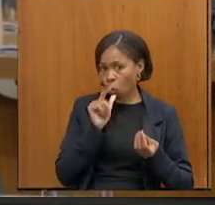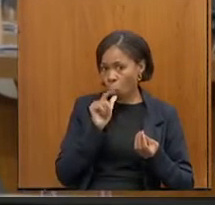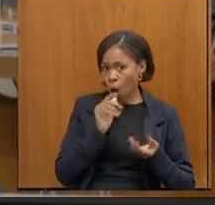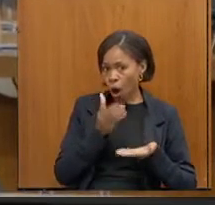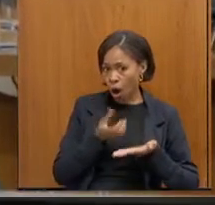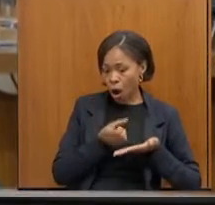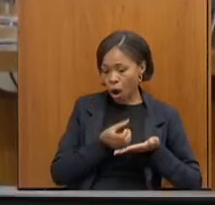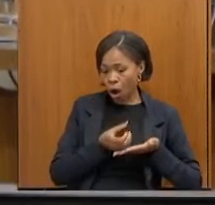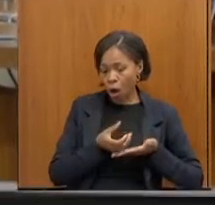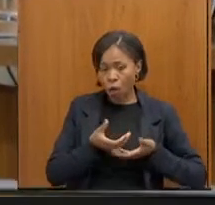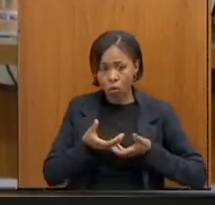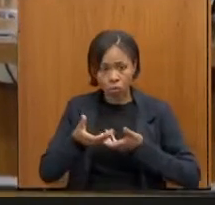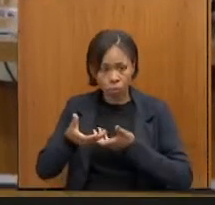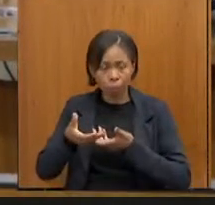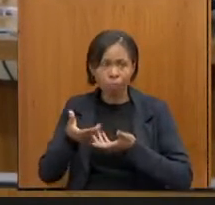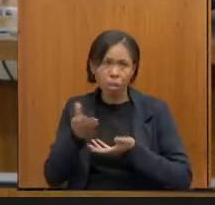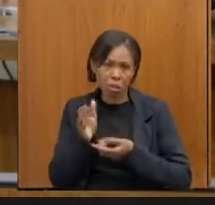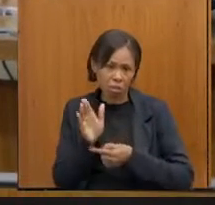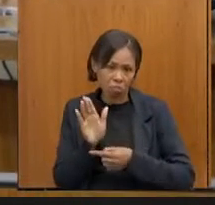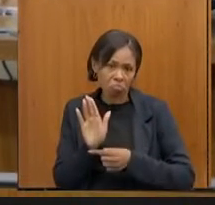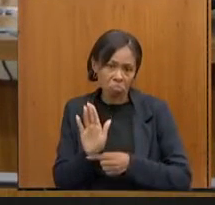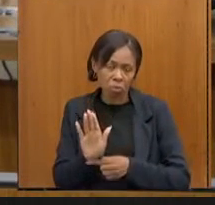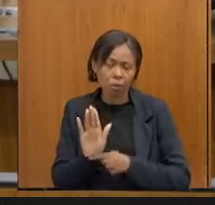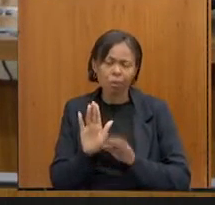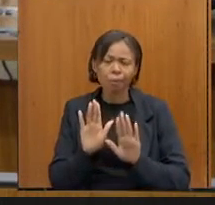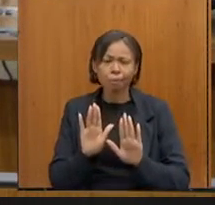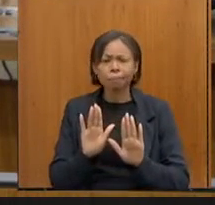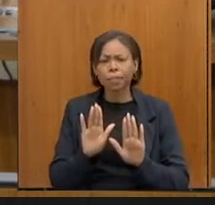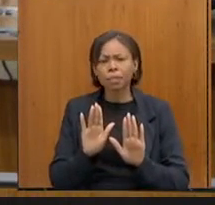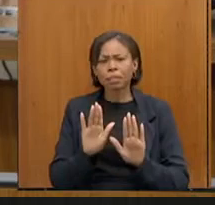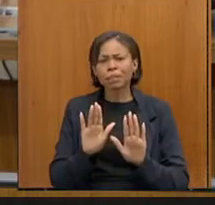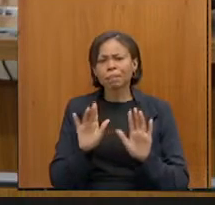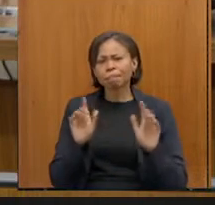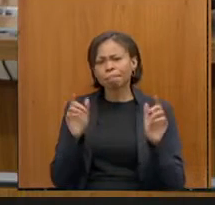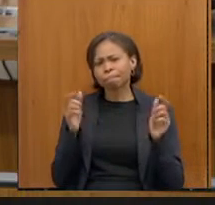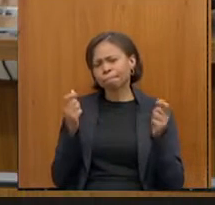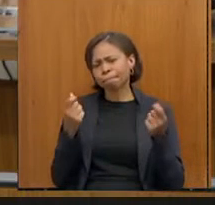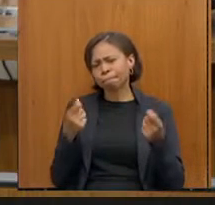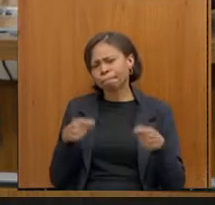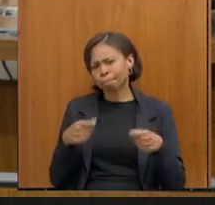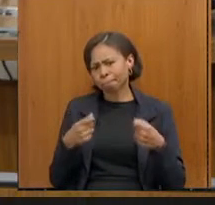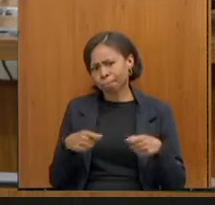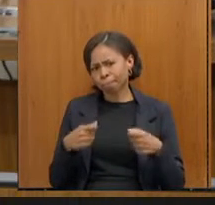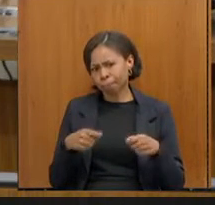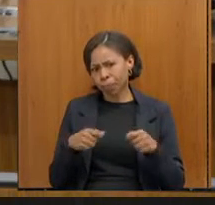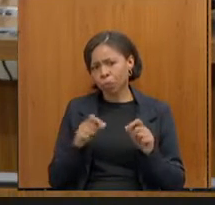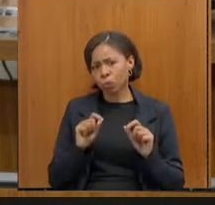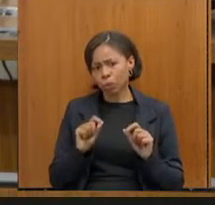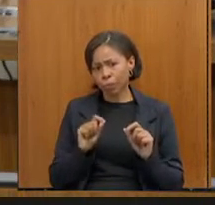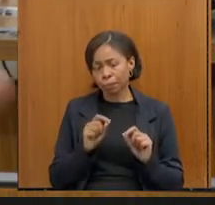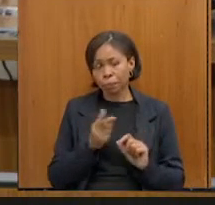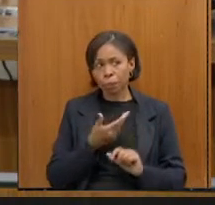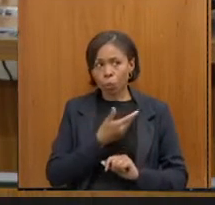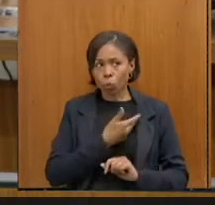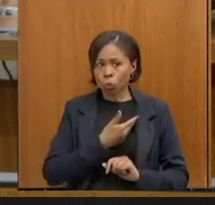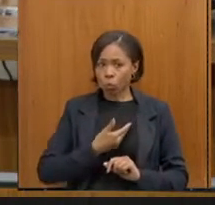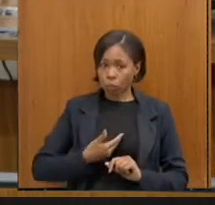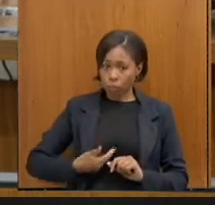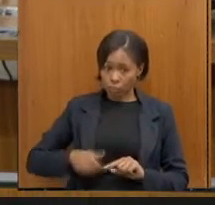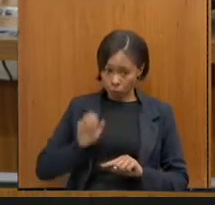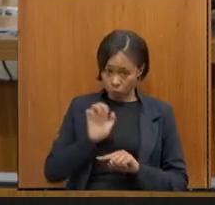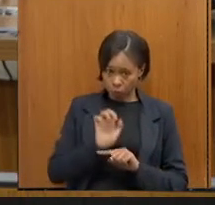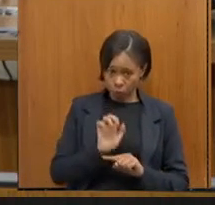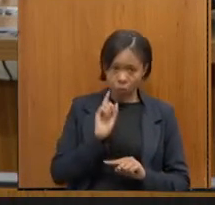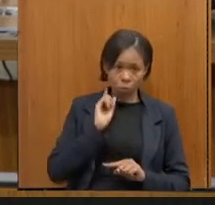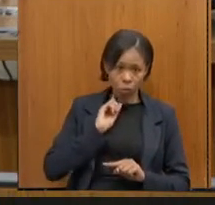concordo que a gente precisa é dentro das condições financeiras do Estado estamos falando do